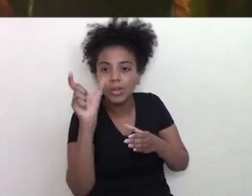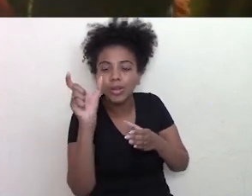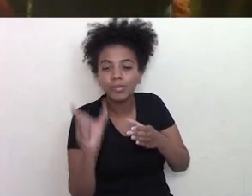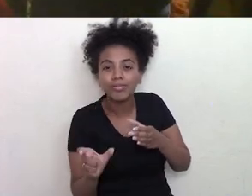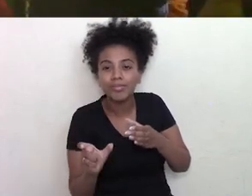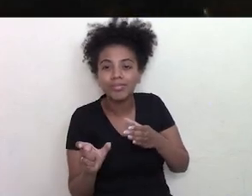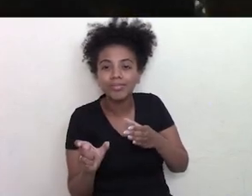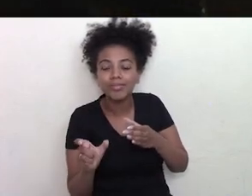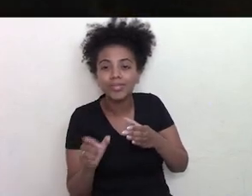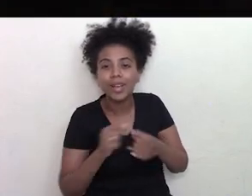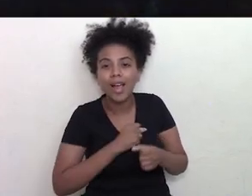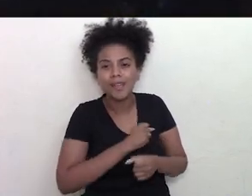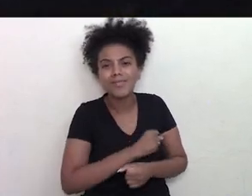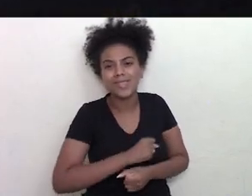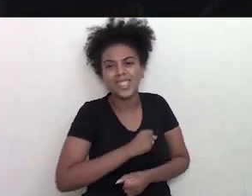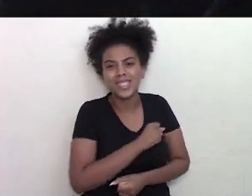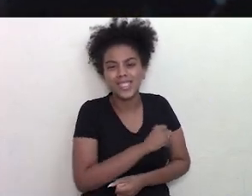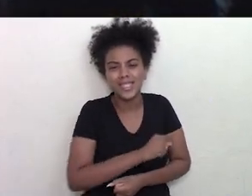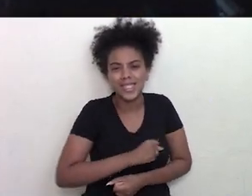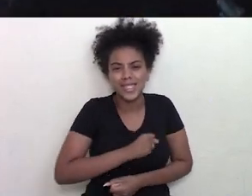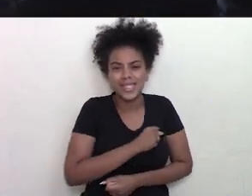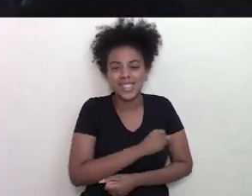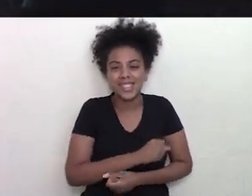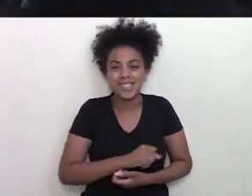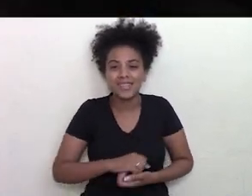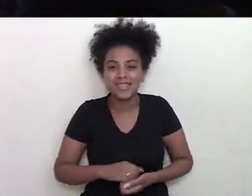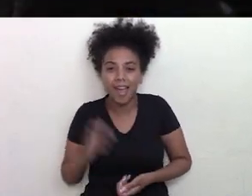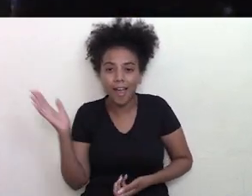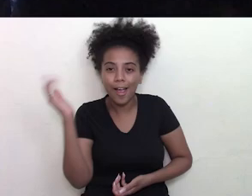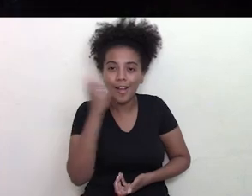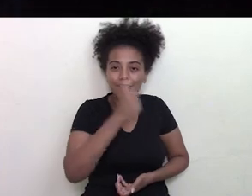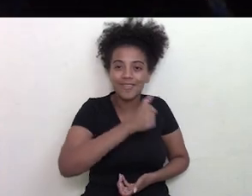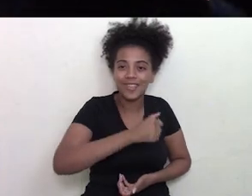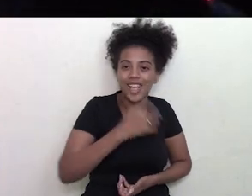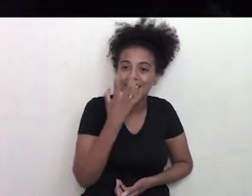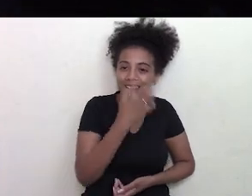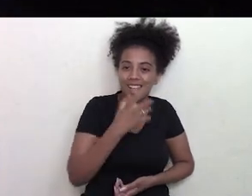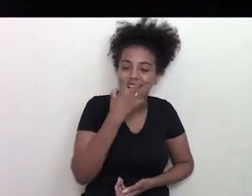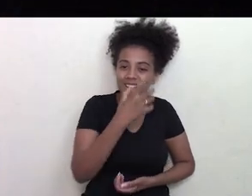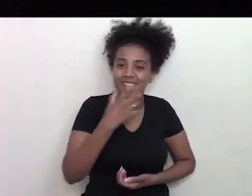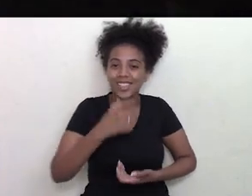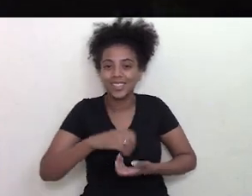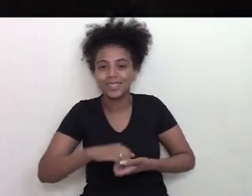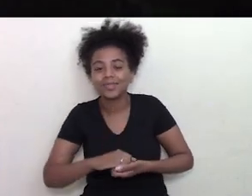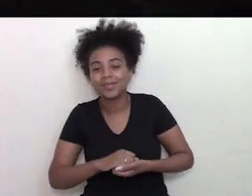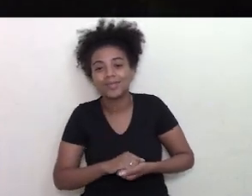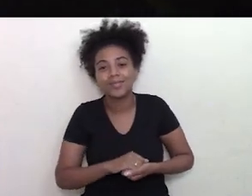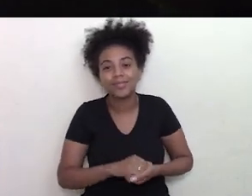alguém. E a saudade.